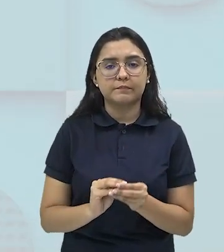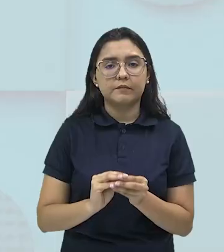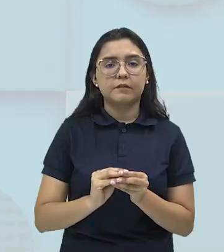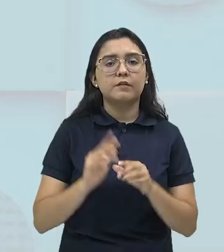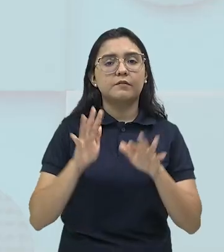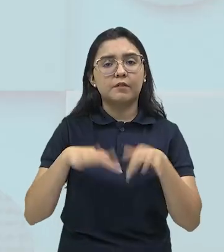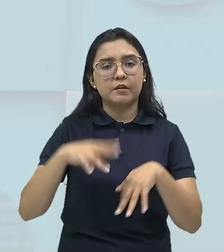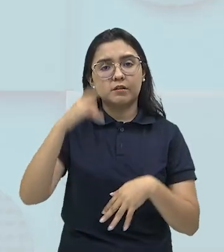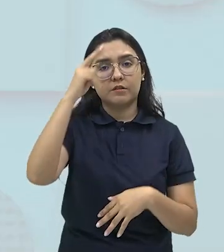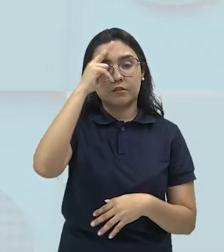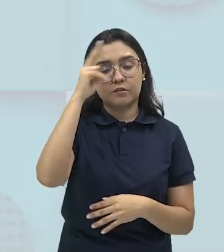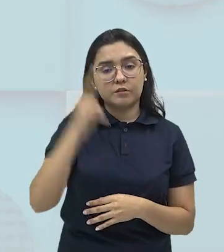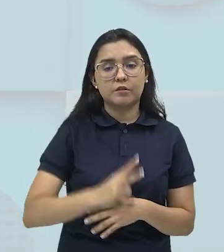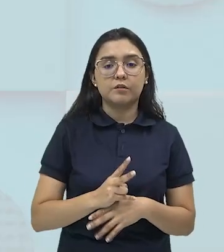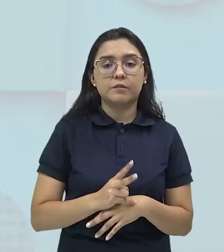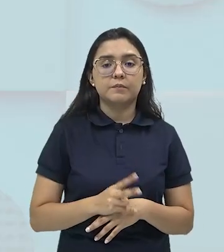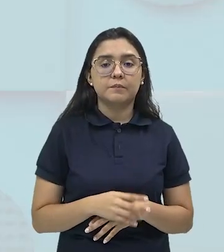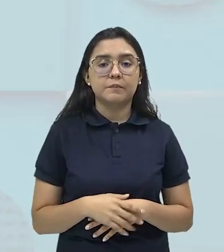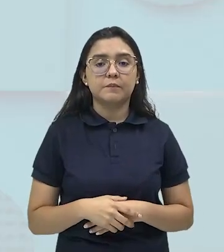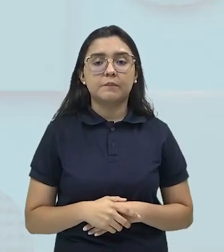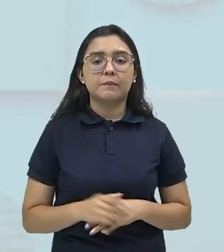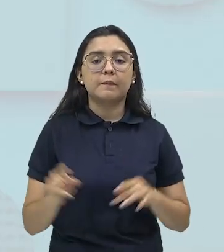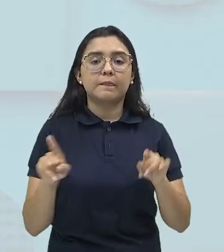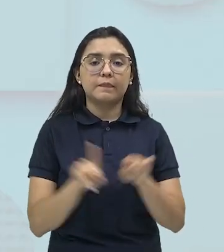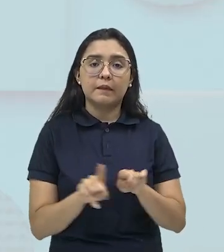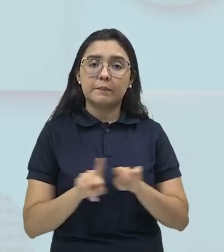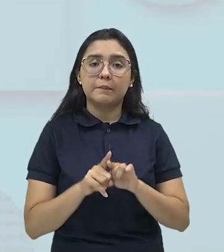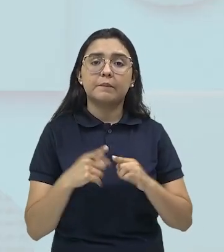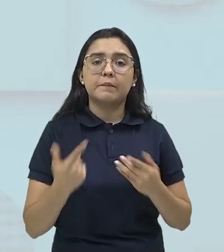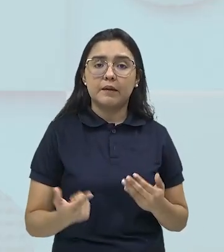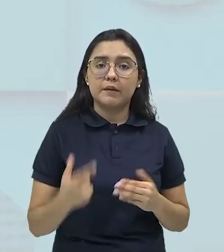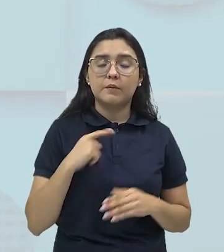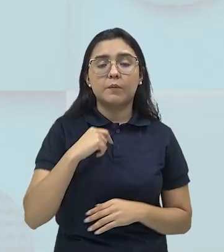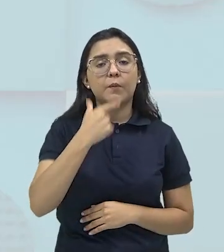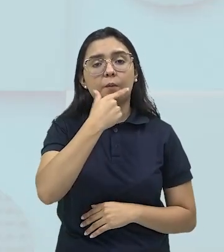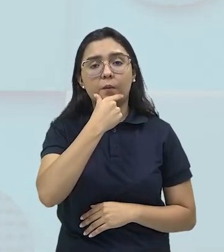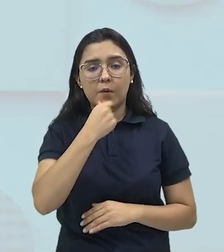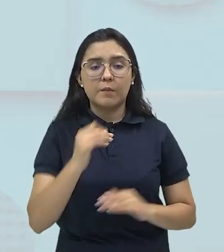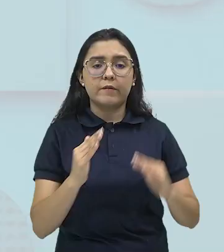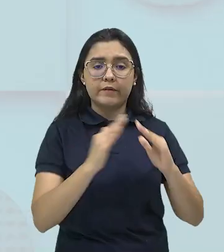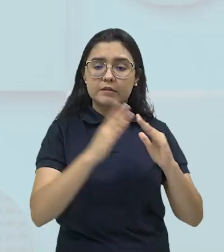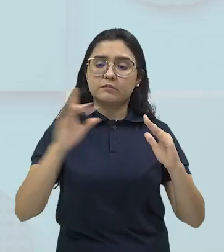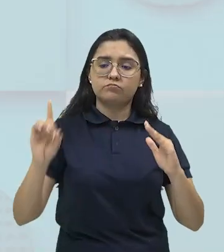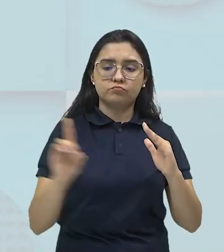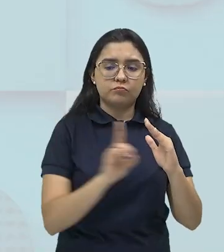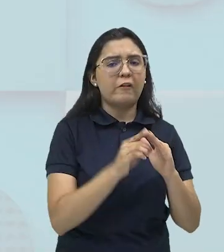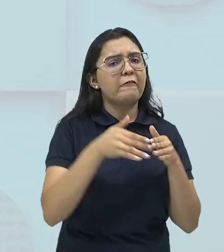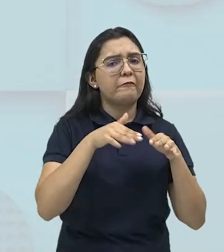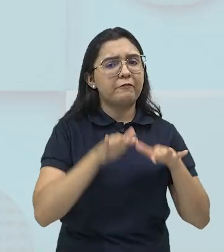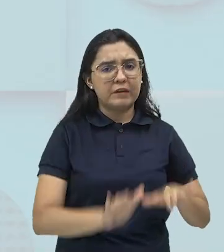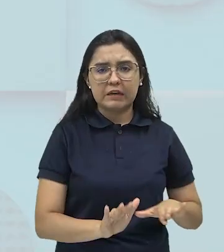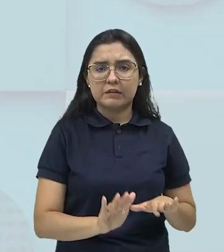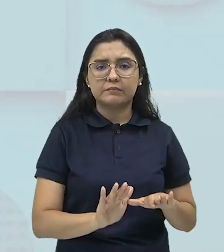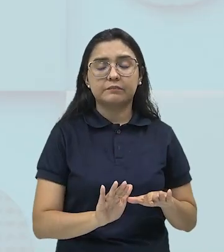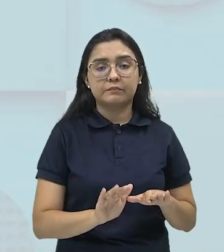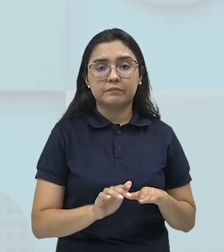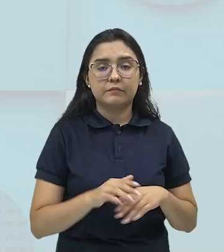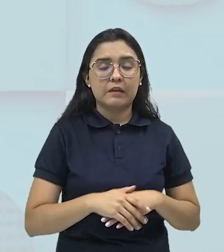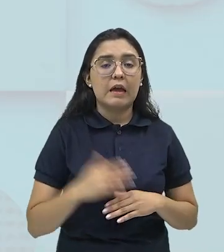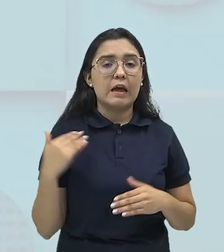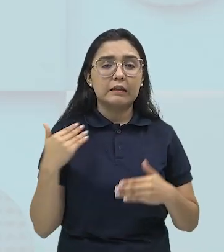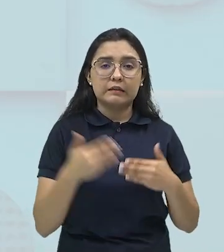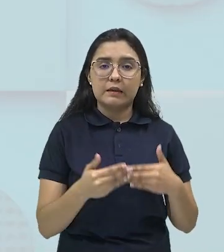que inclusive ele se tranca na casa, né, no manicômio, e fica lá até ele